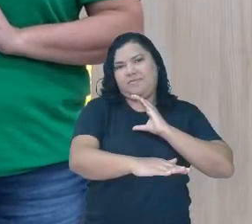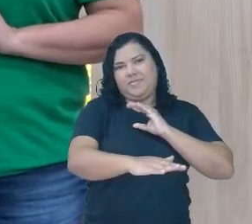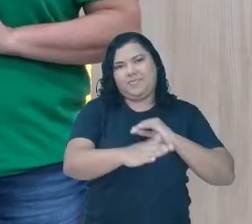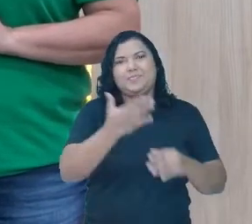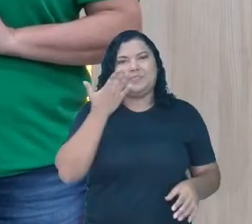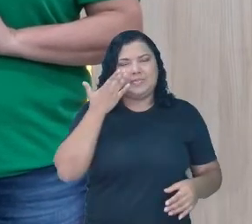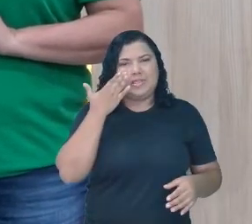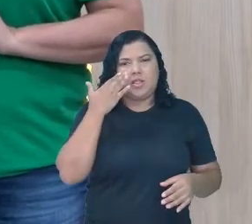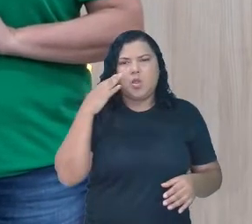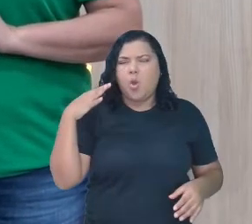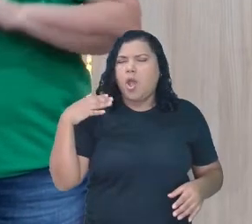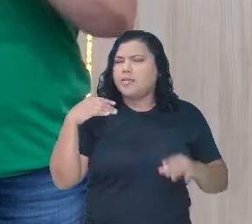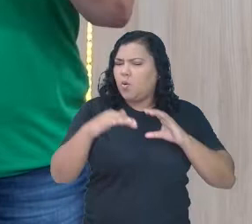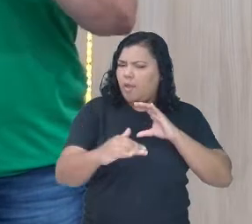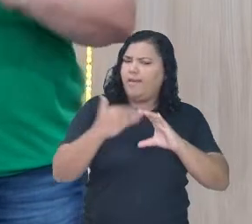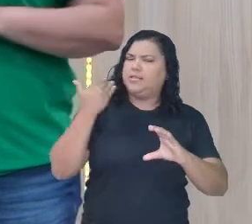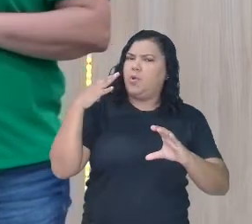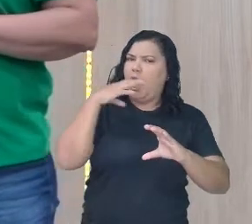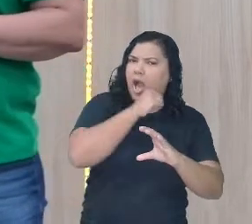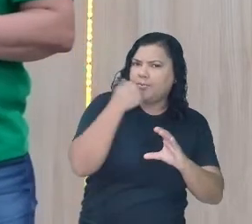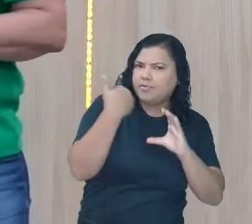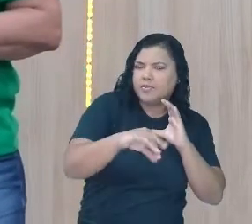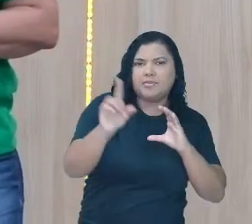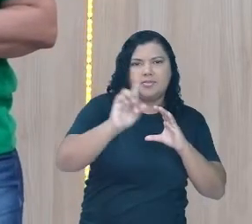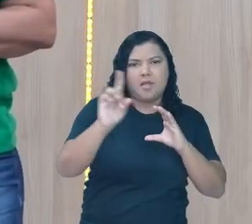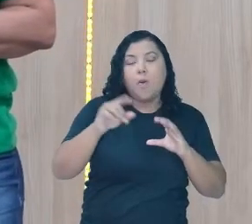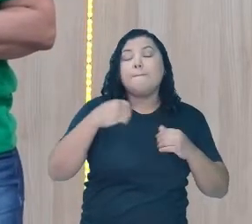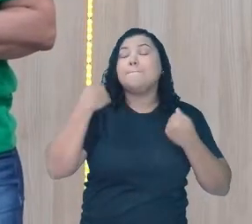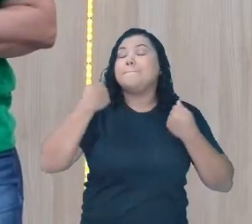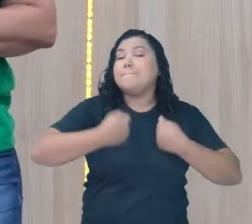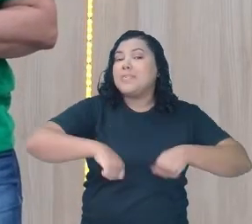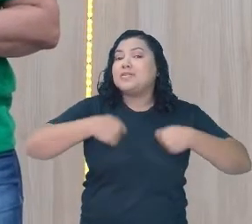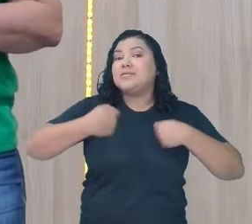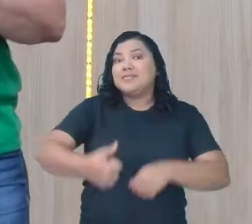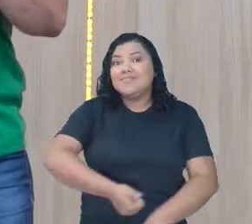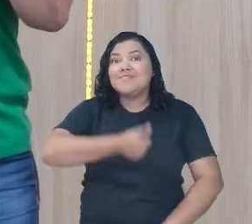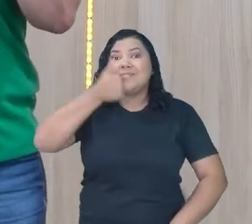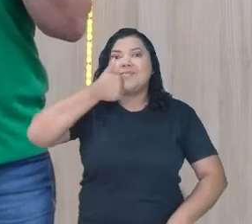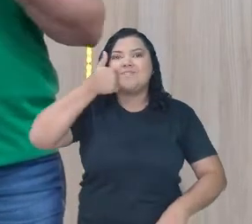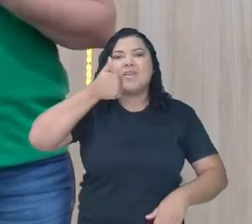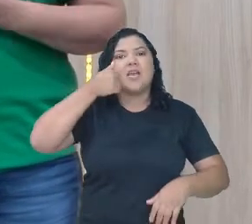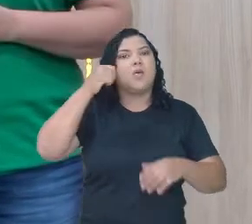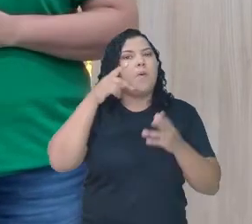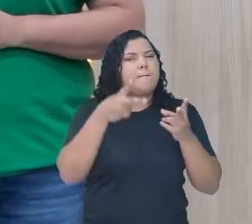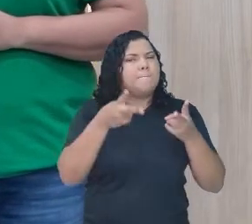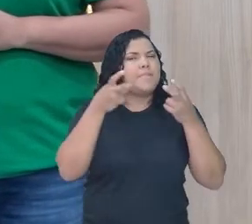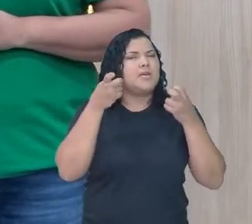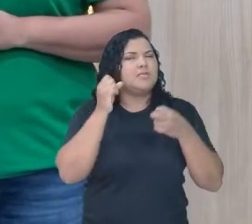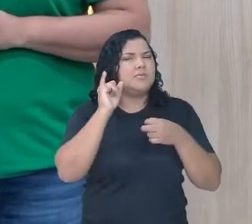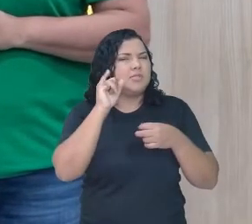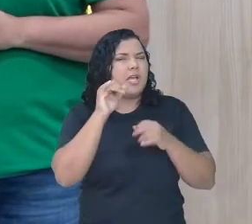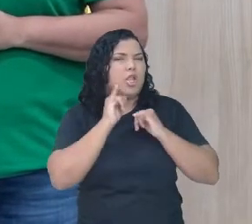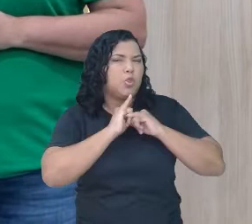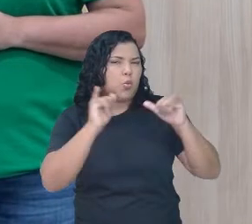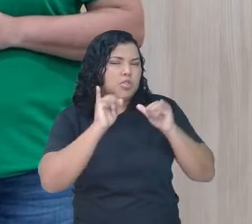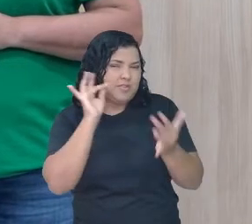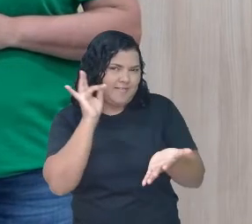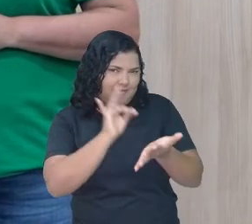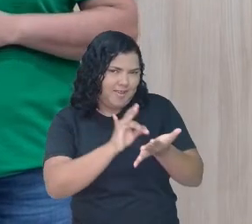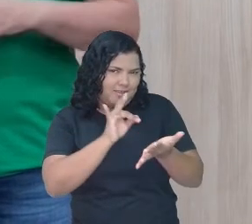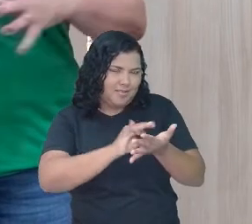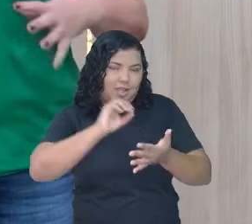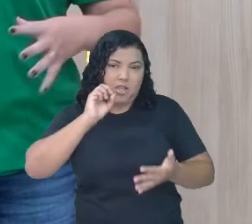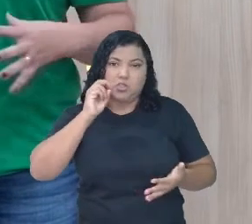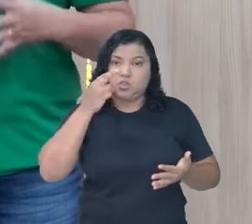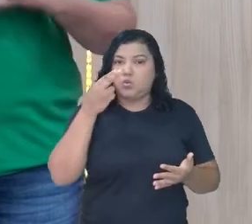família, amigos, e nem sabemos se é verdadeira ou falsa. E essas notícias, elas, às